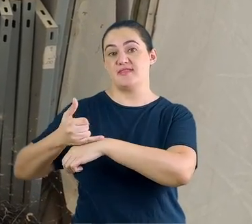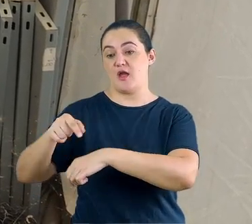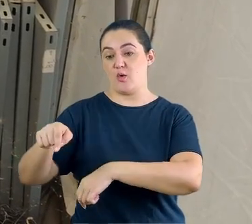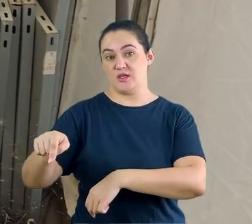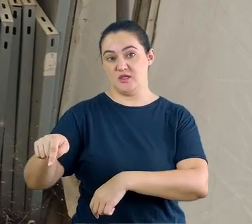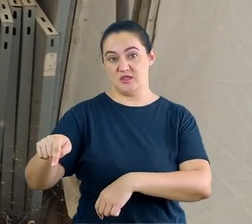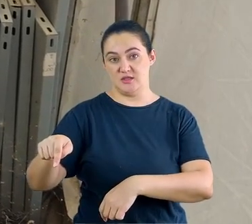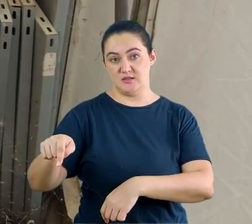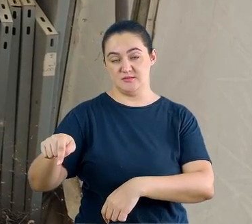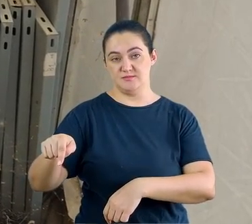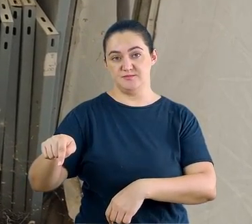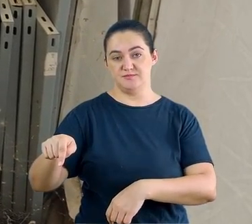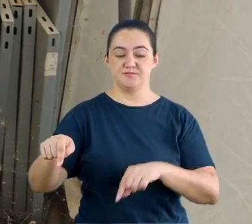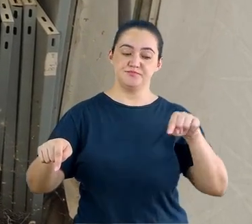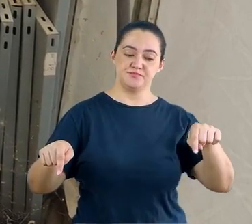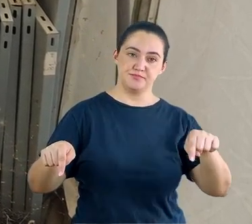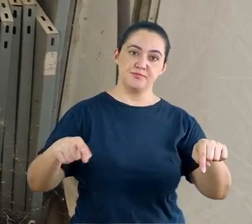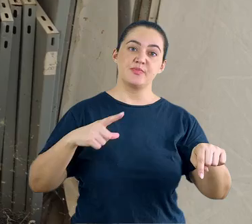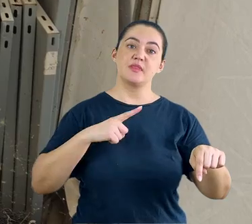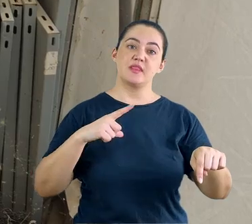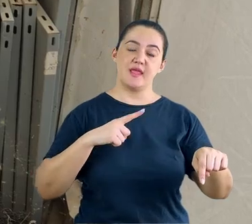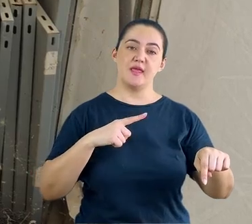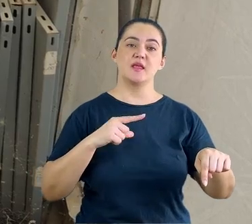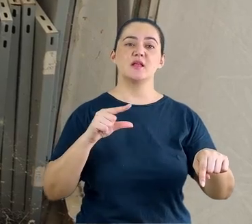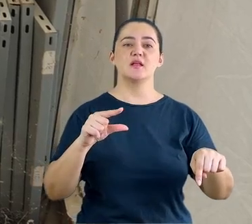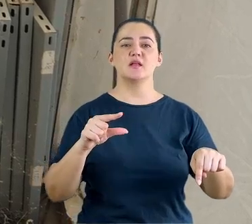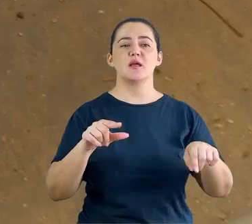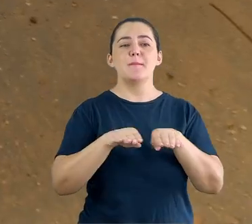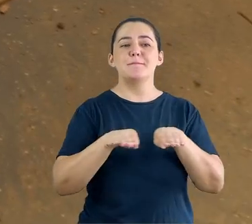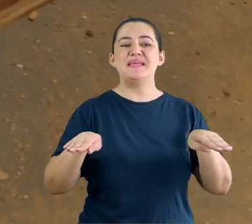lado de cá. Aqui você tem pedaços de